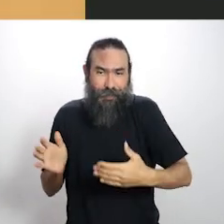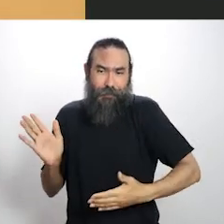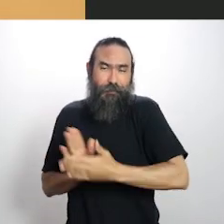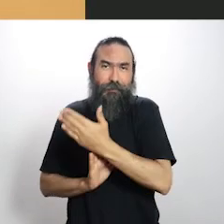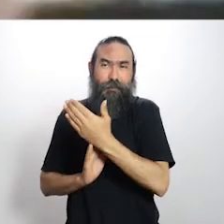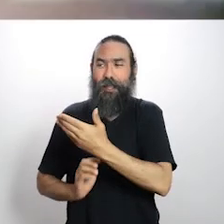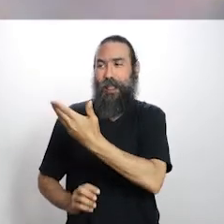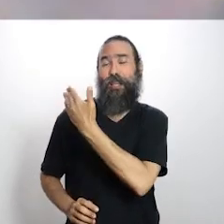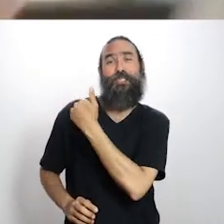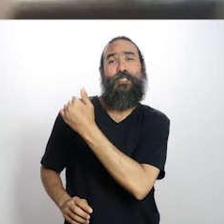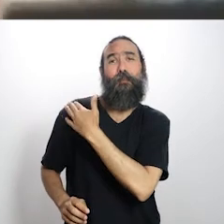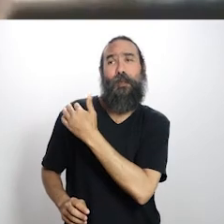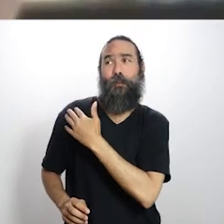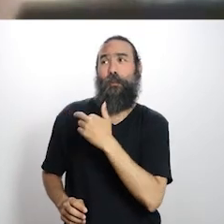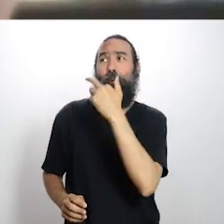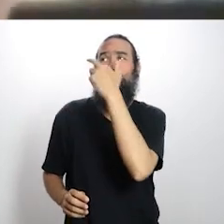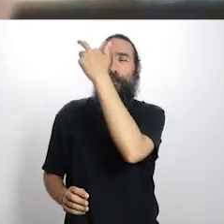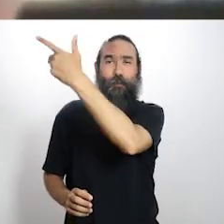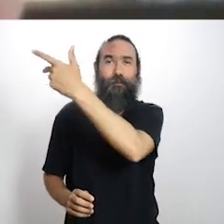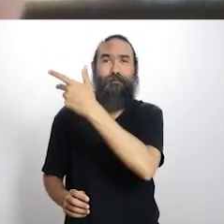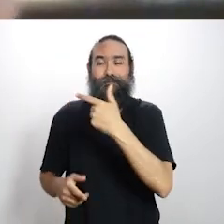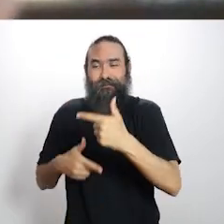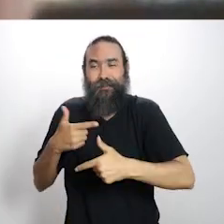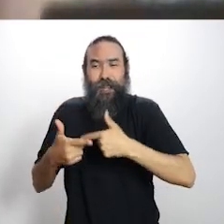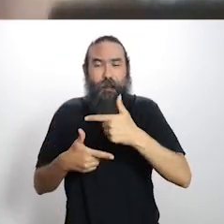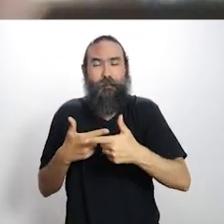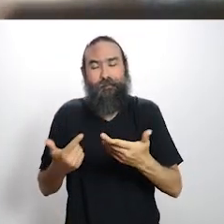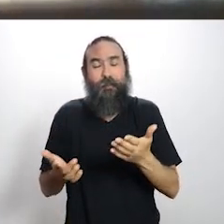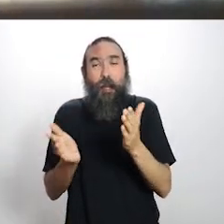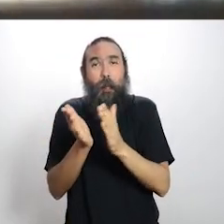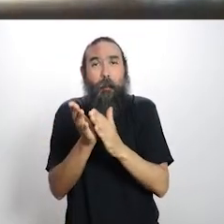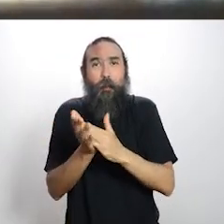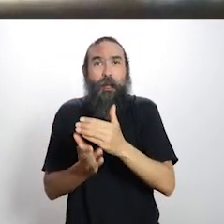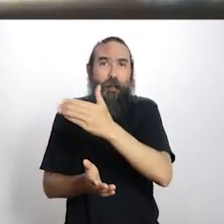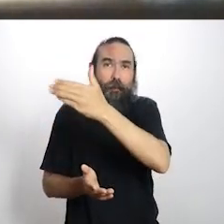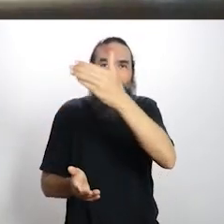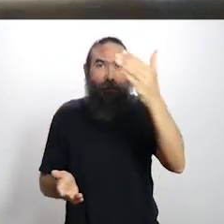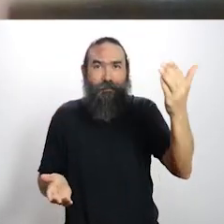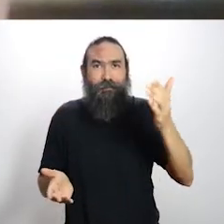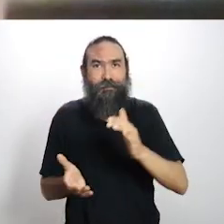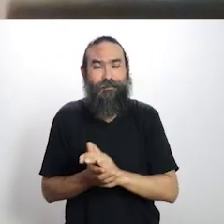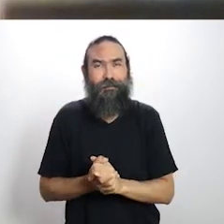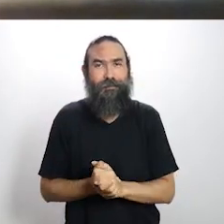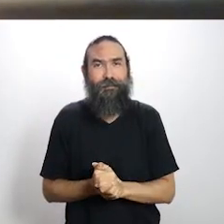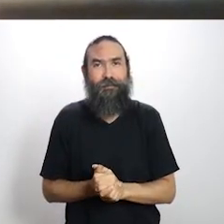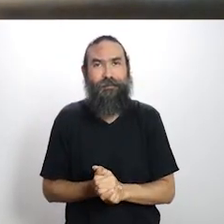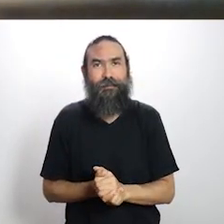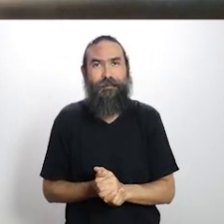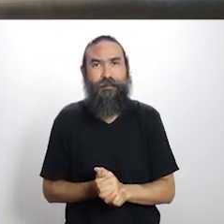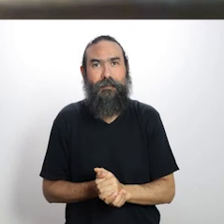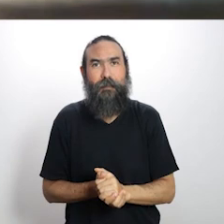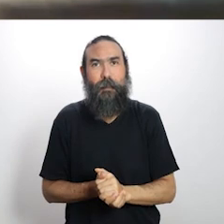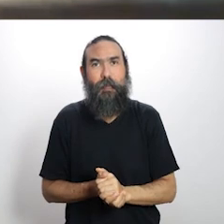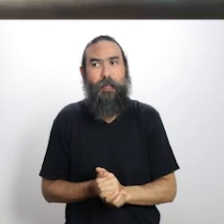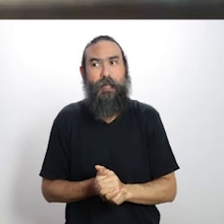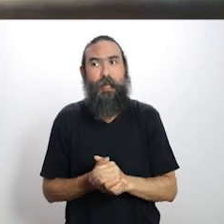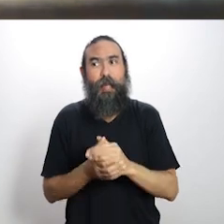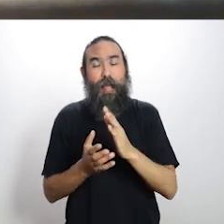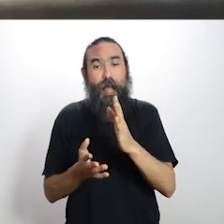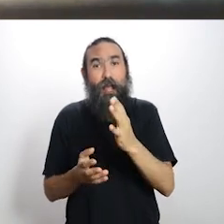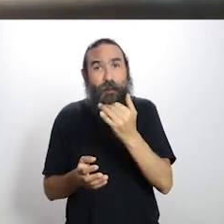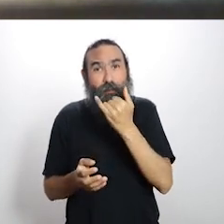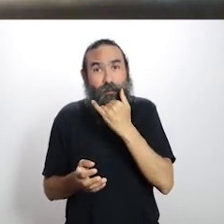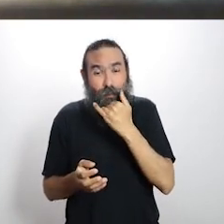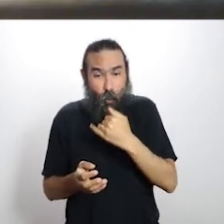eu posso fazer uma atualização então Juca acabou de ser foi provado agora tarde na Câmara MP 986 foi